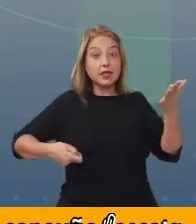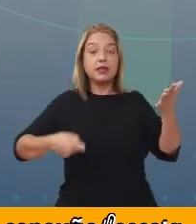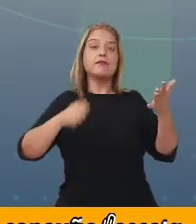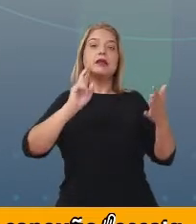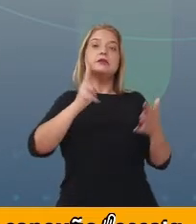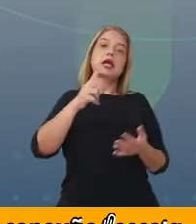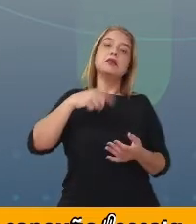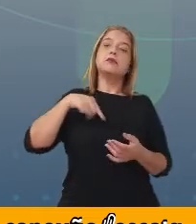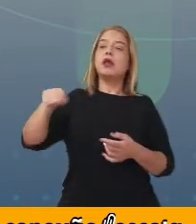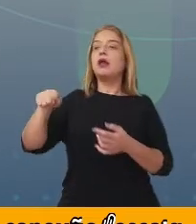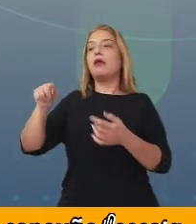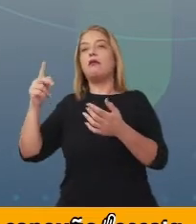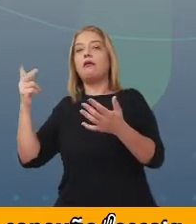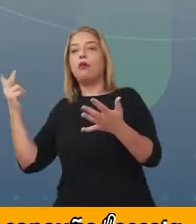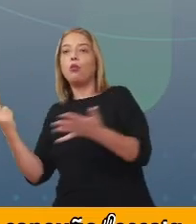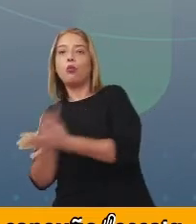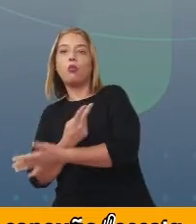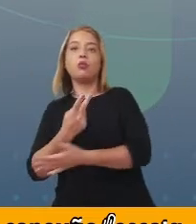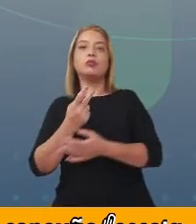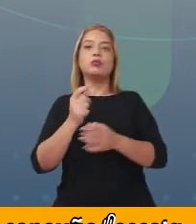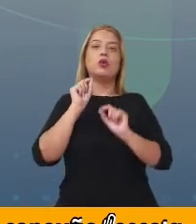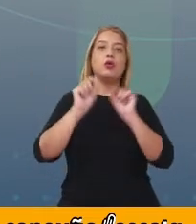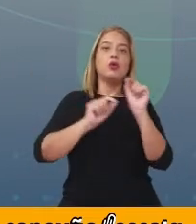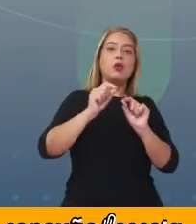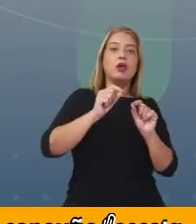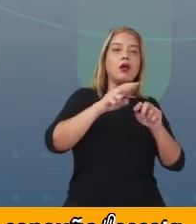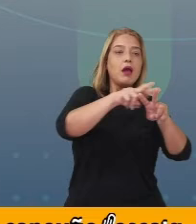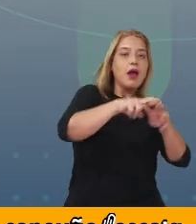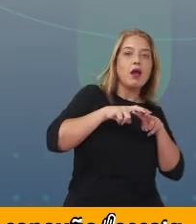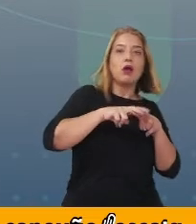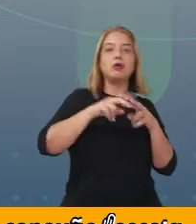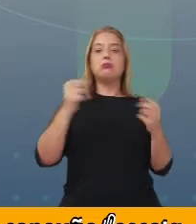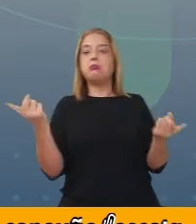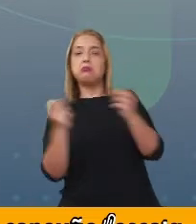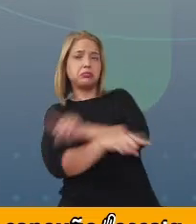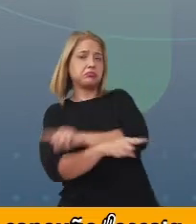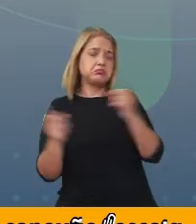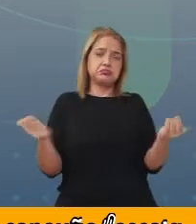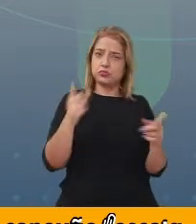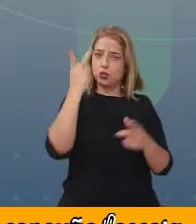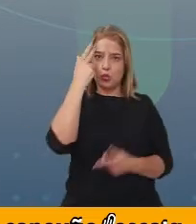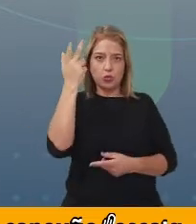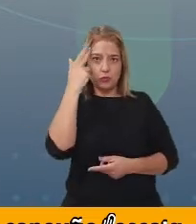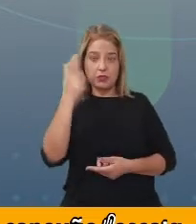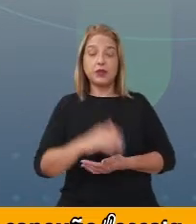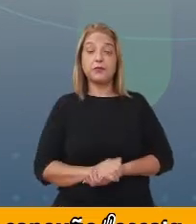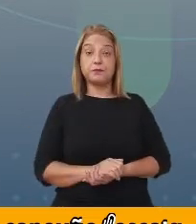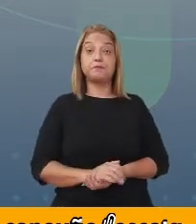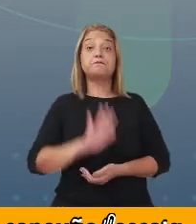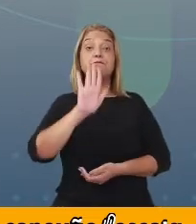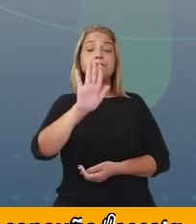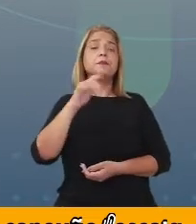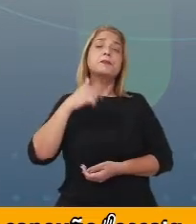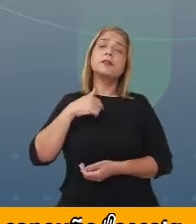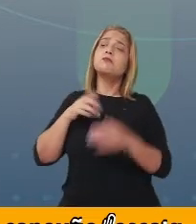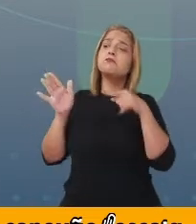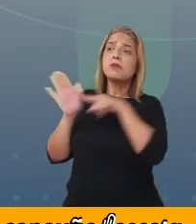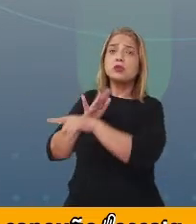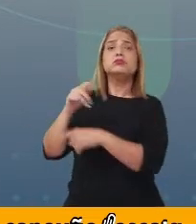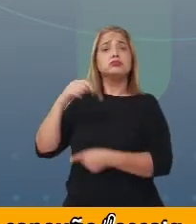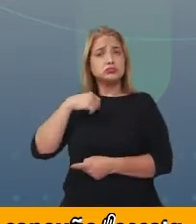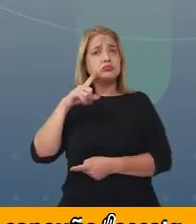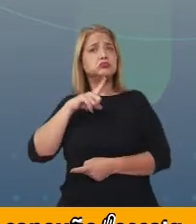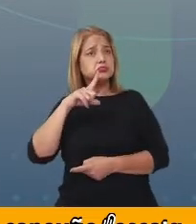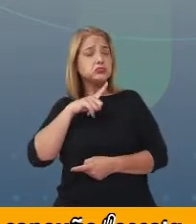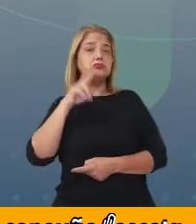primeiro, como aqui no exemplo, hein? Professor, já vi alguns exemplos de argumentos e o